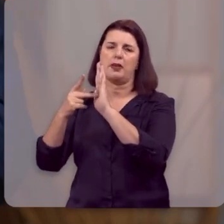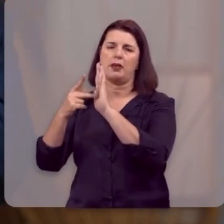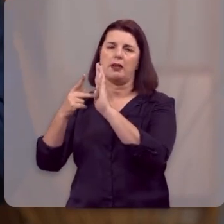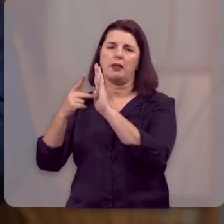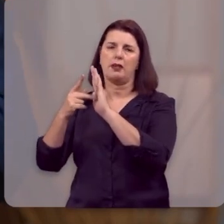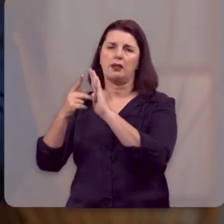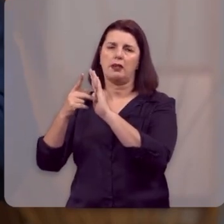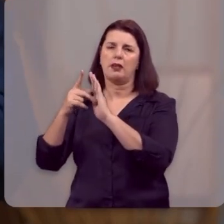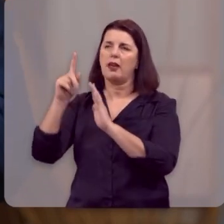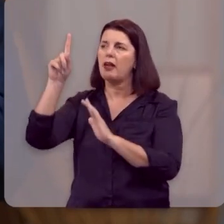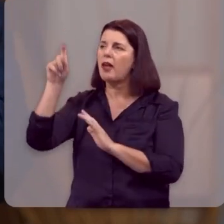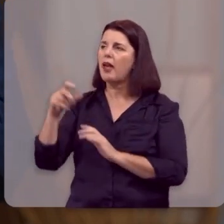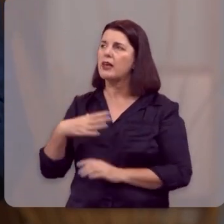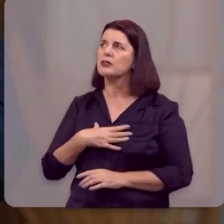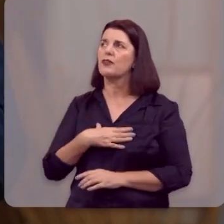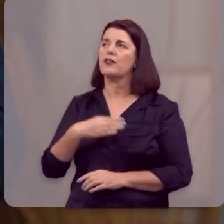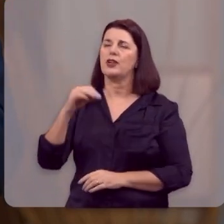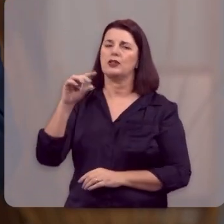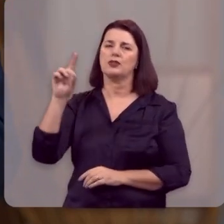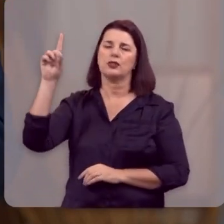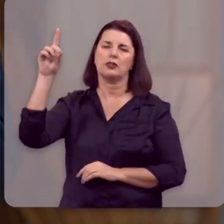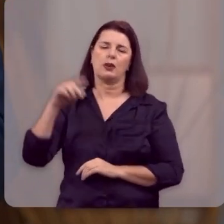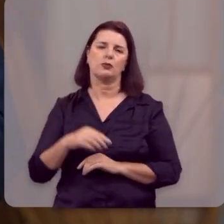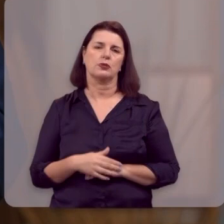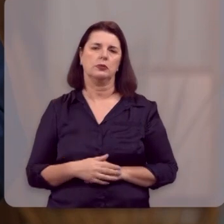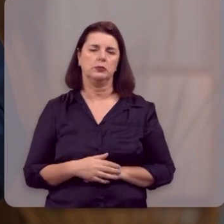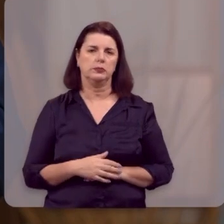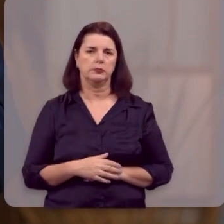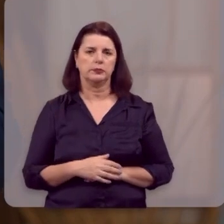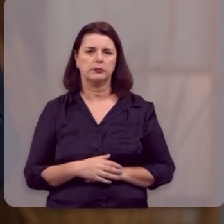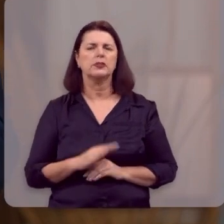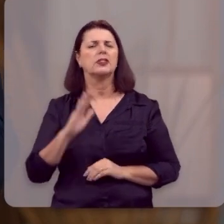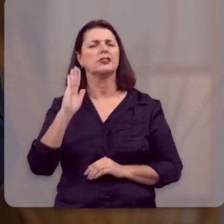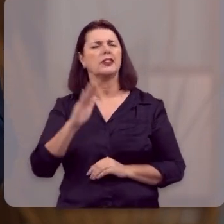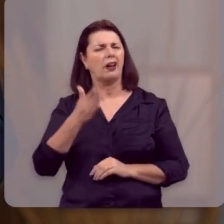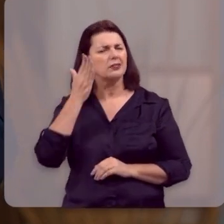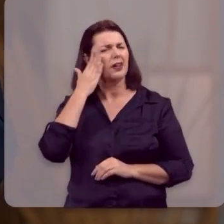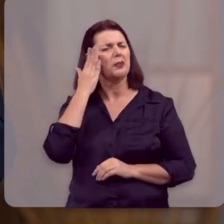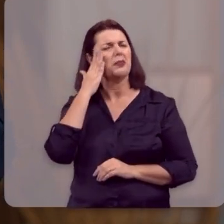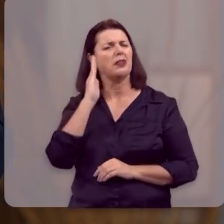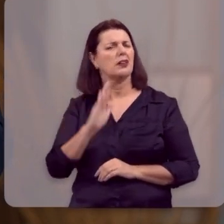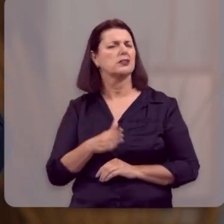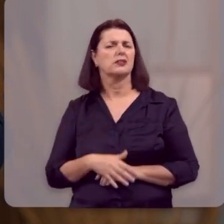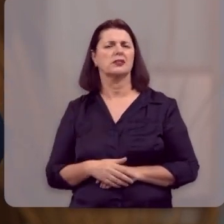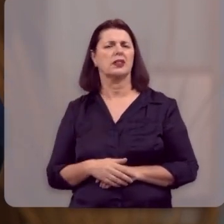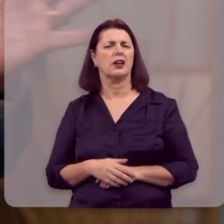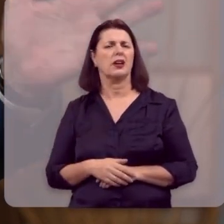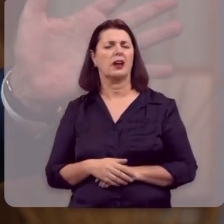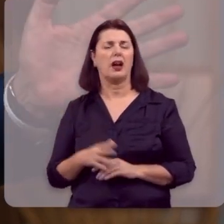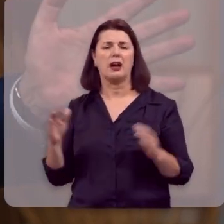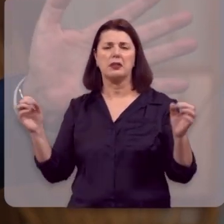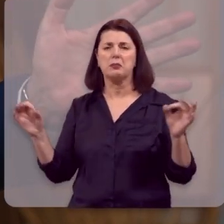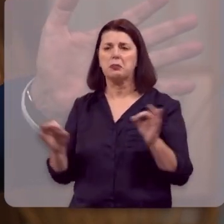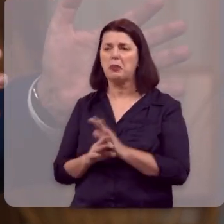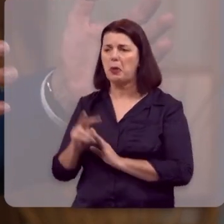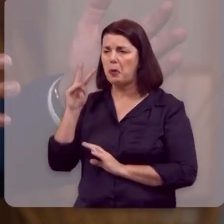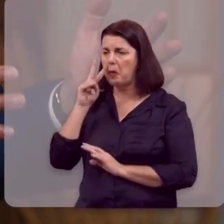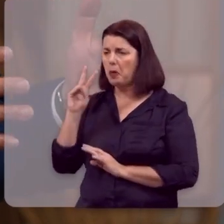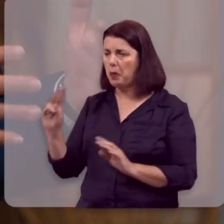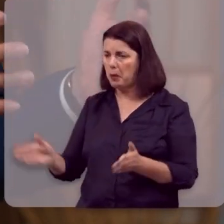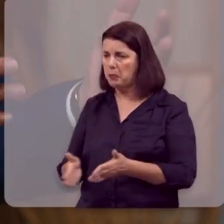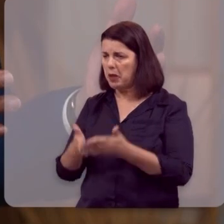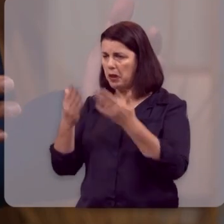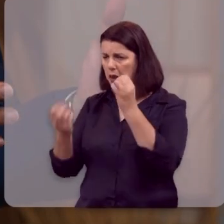verdadeiramente és filho de Deus. Eles já sabiam disso. Acabaram de assistir um